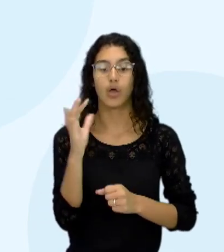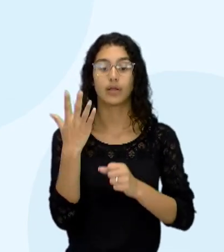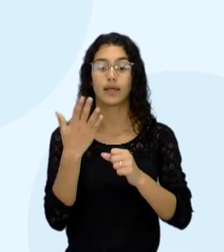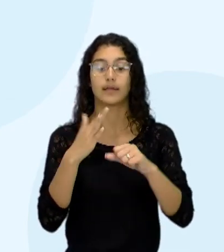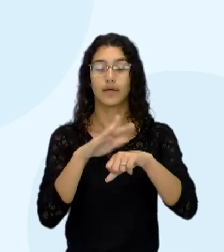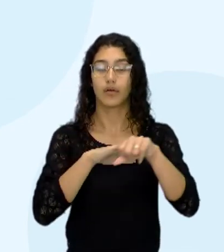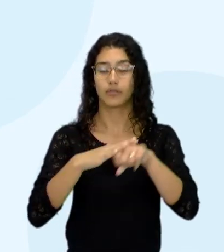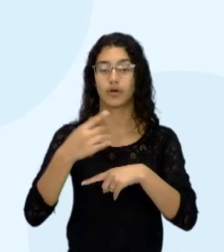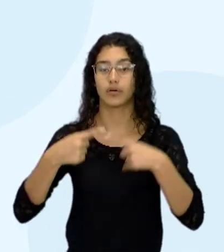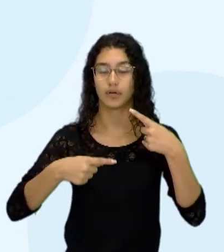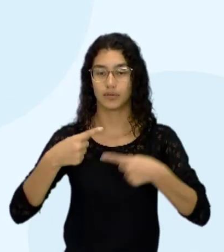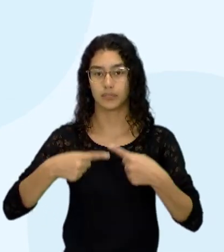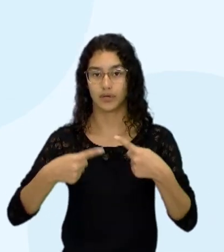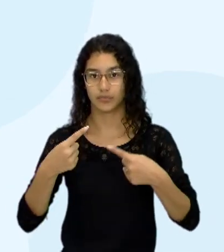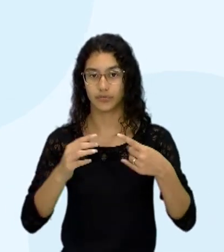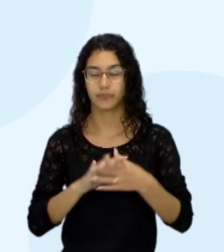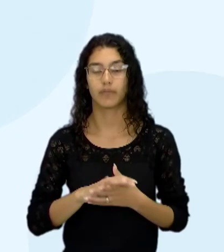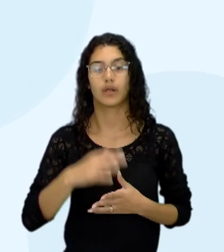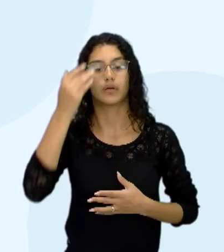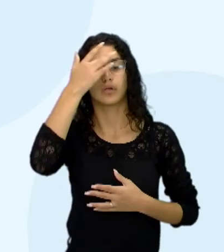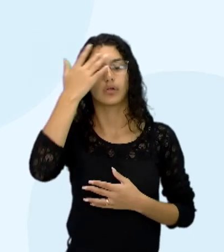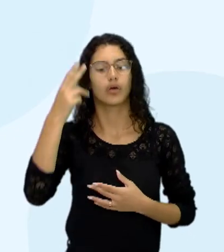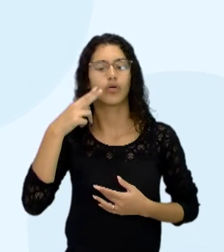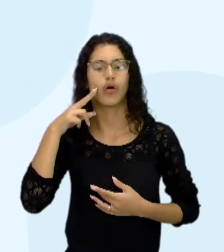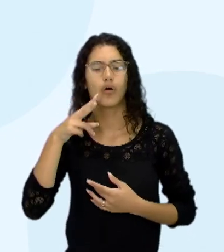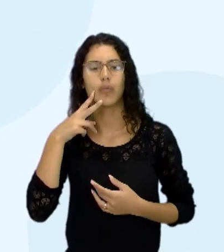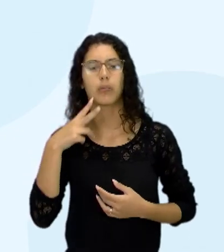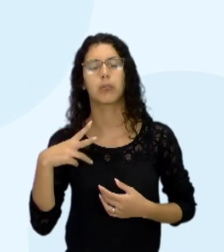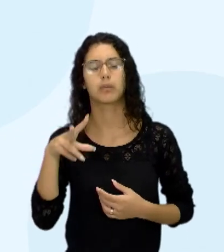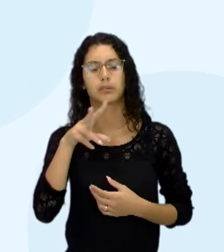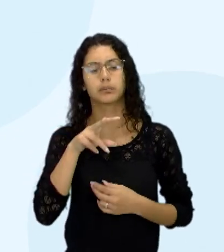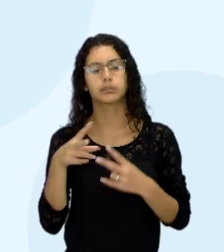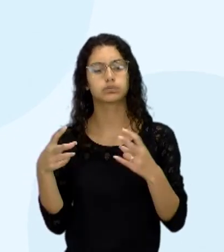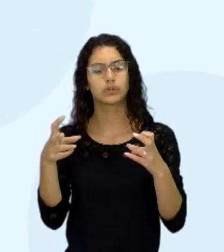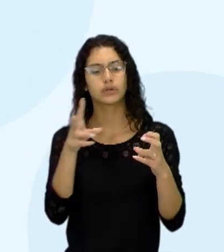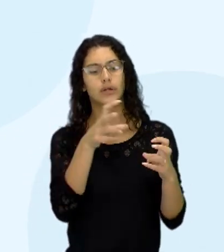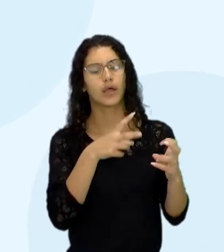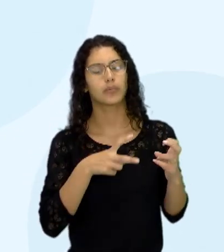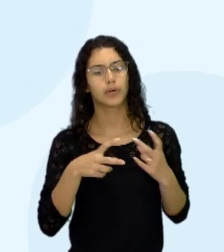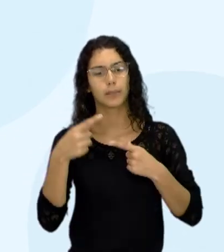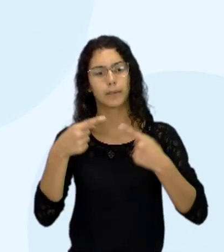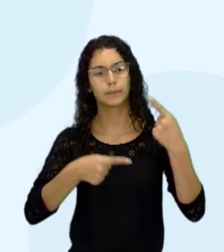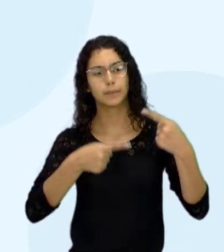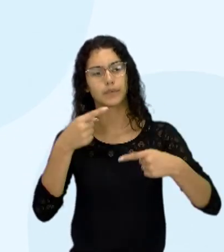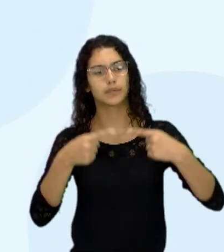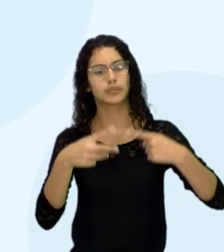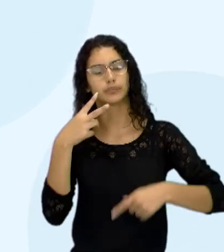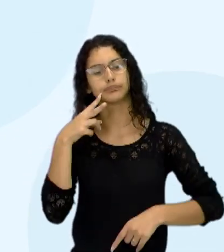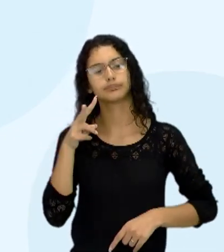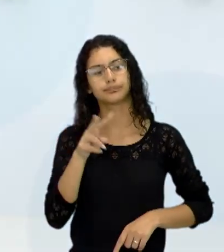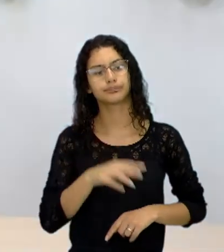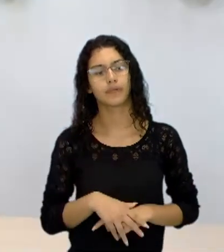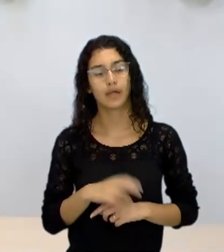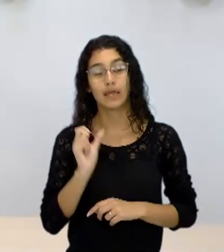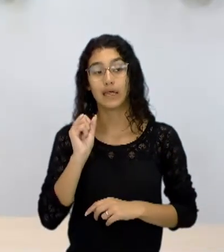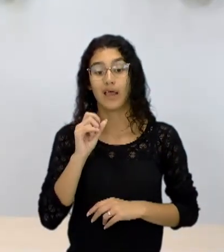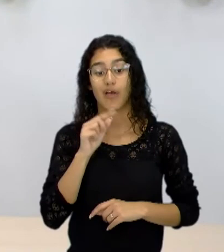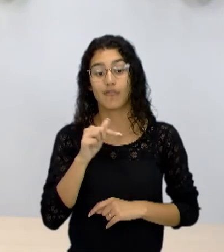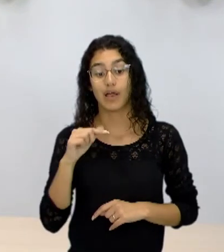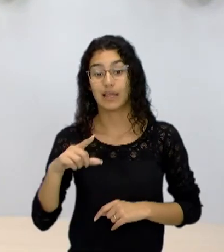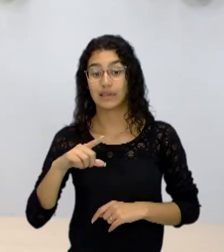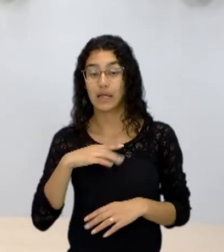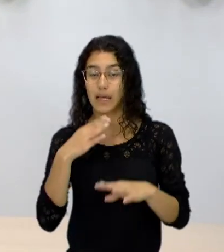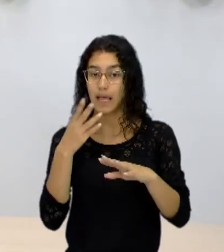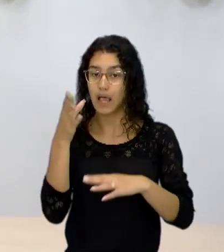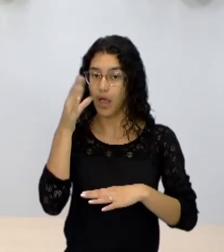onde ocorre o debate. As pessoas de fora, elas ficam observando o debate que está ocorrendo na roda central. Caso alguém de fora tenha interesse